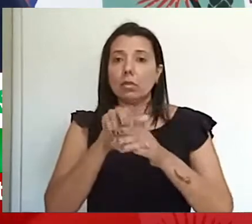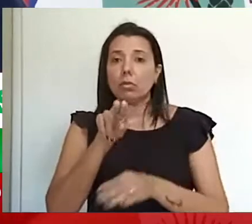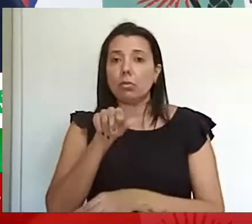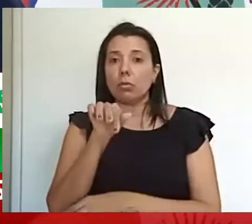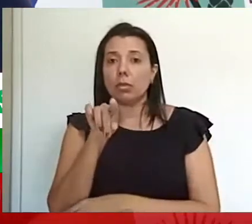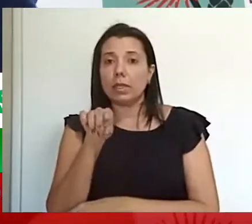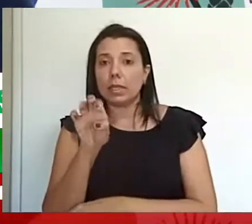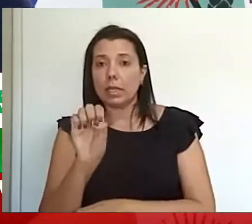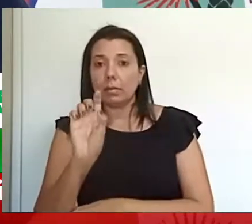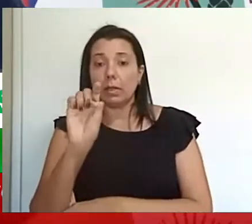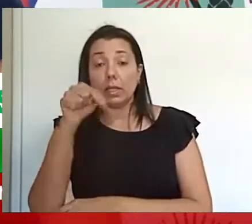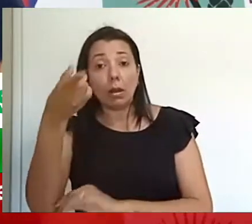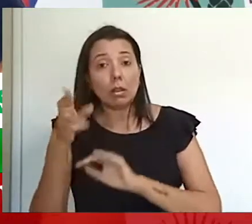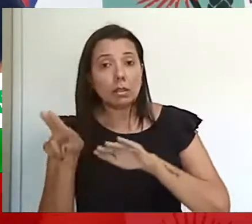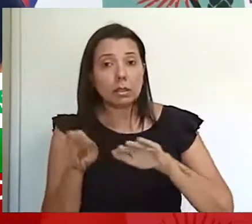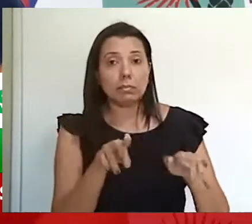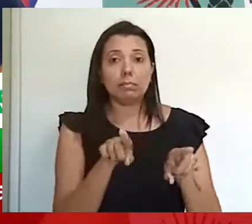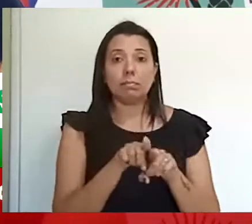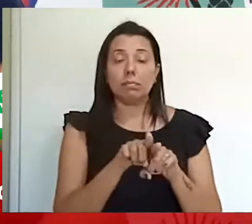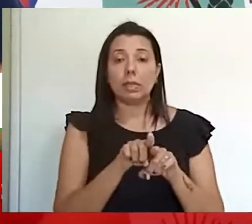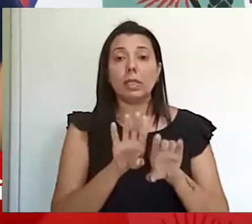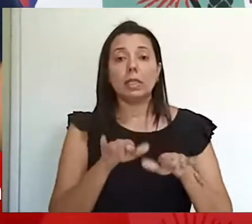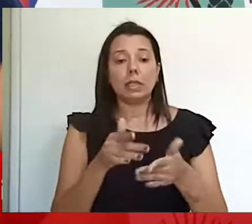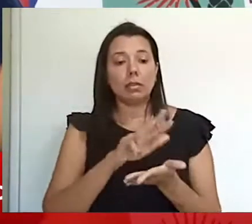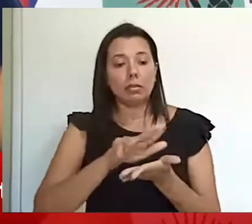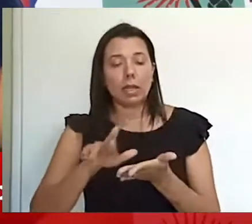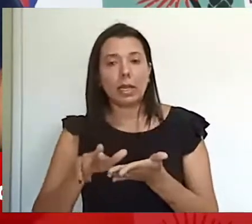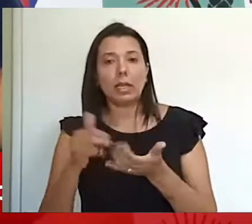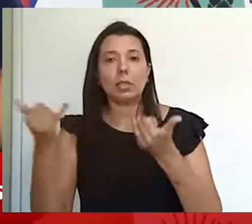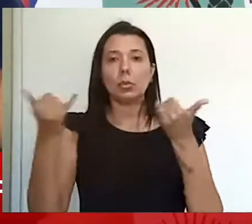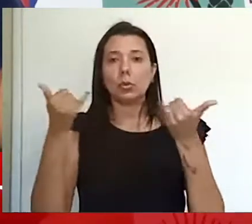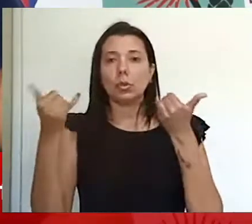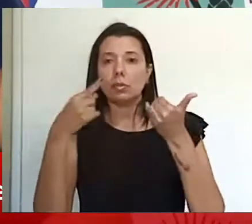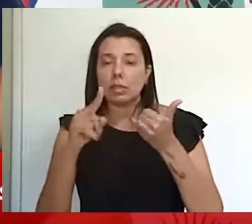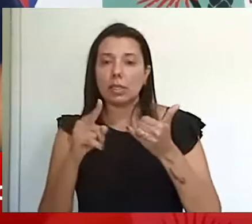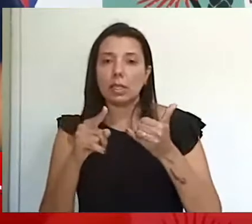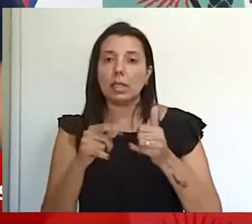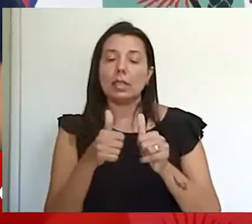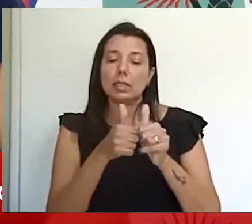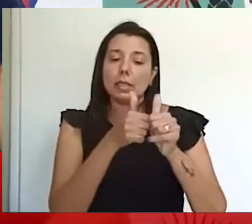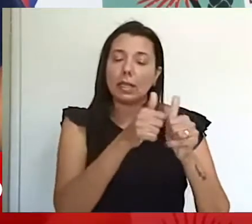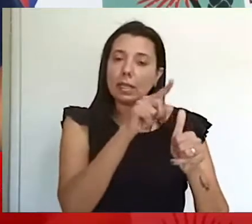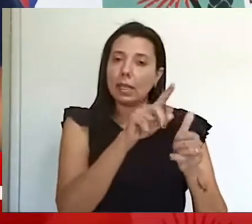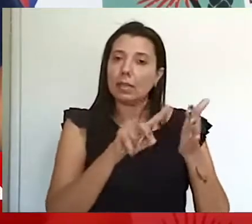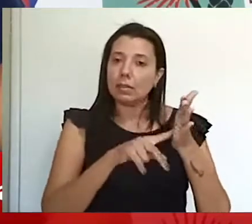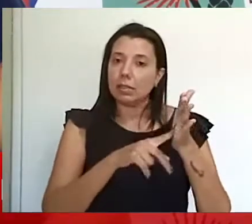próxima semana. Então, as demais notícias você acompanha no site do